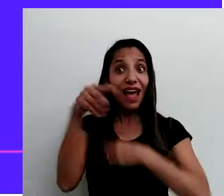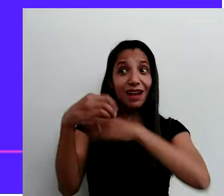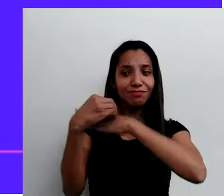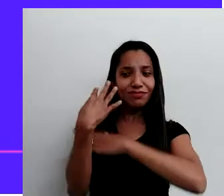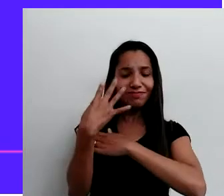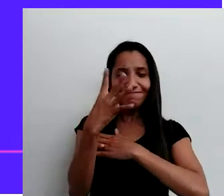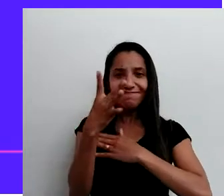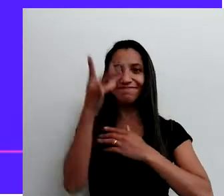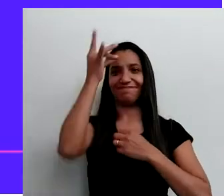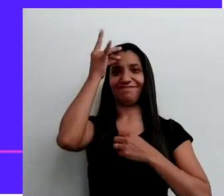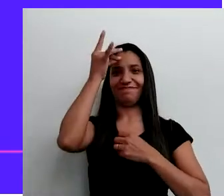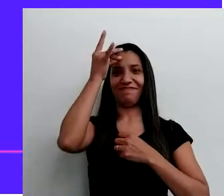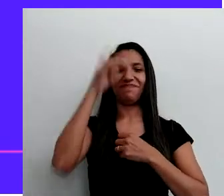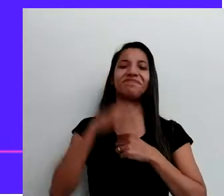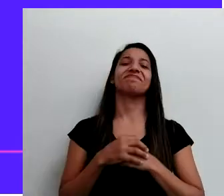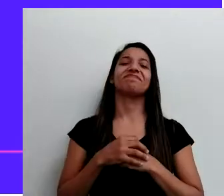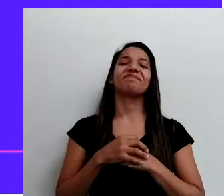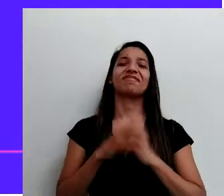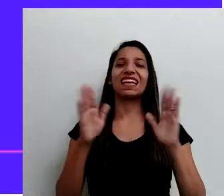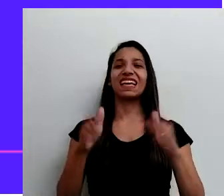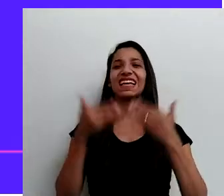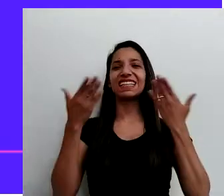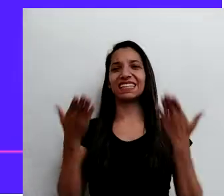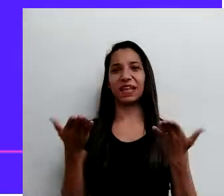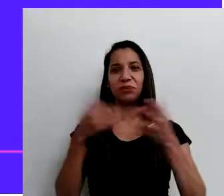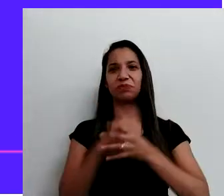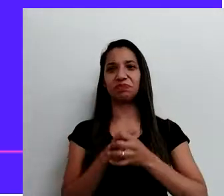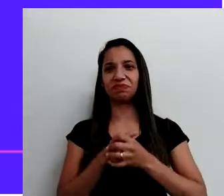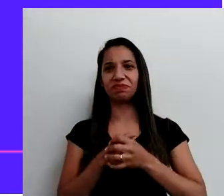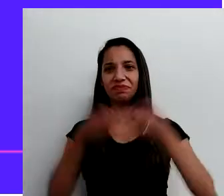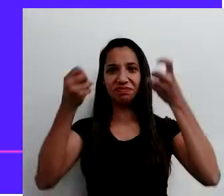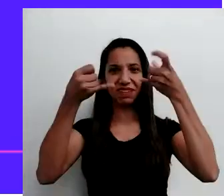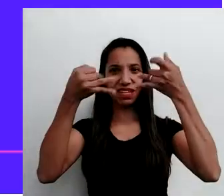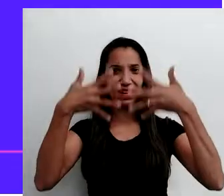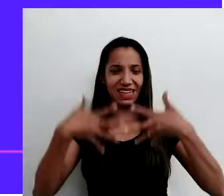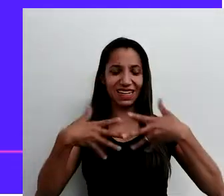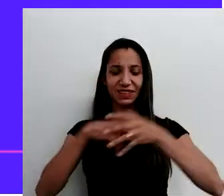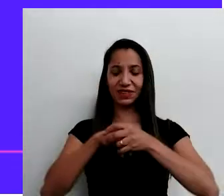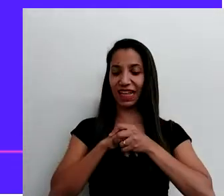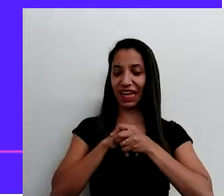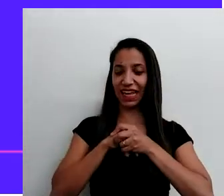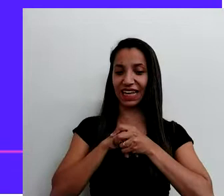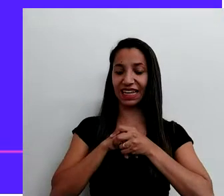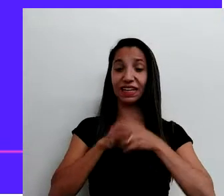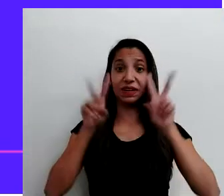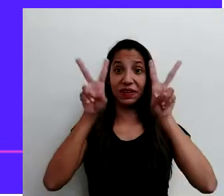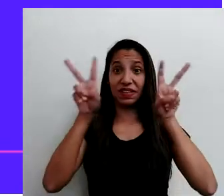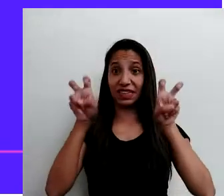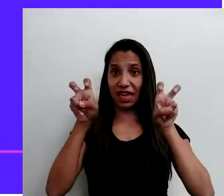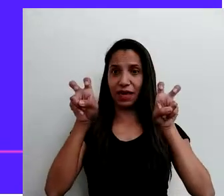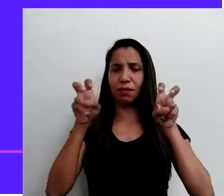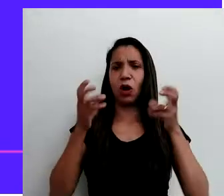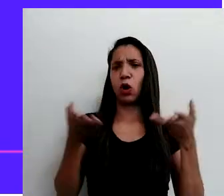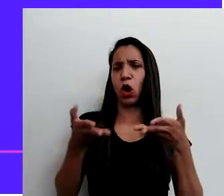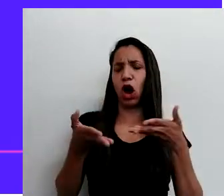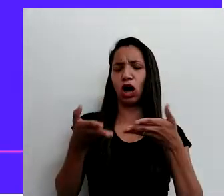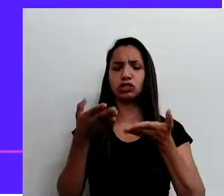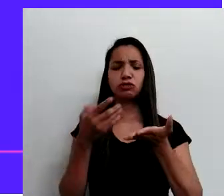da mesa, eu hoje, pouco antes, tirei uns minutinhos para me preparar.